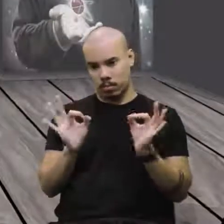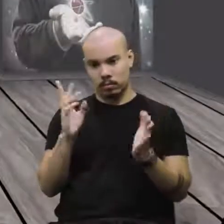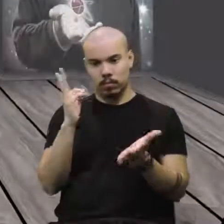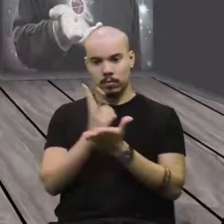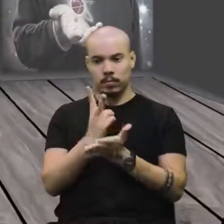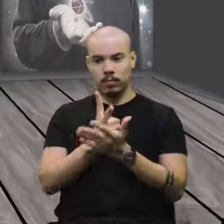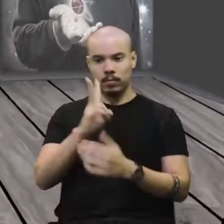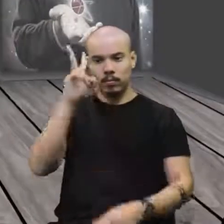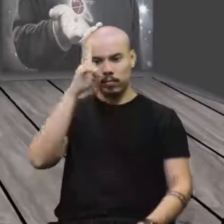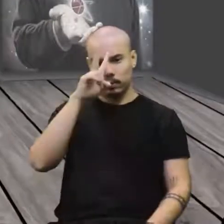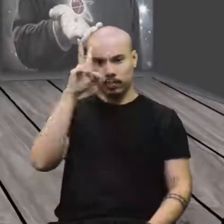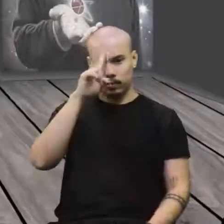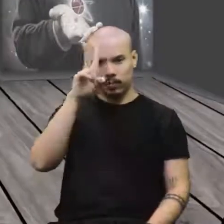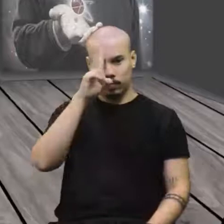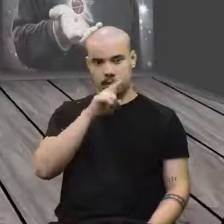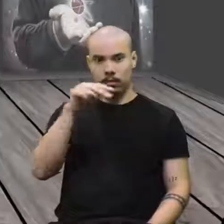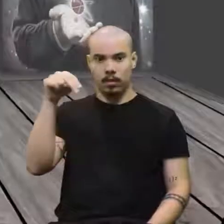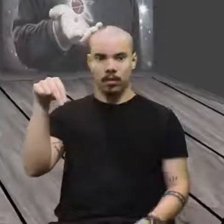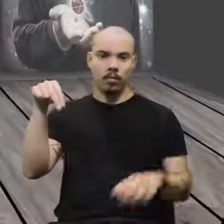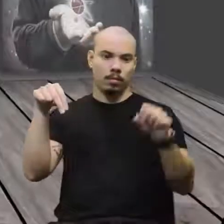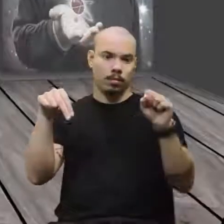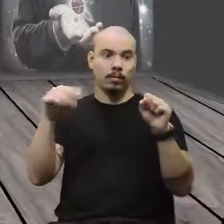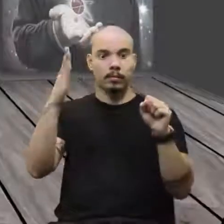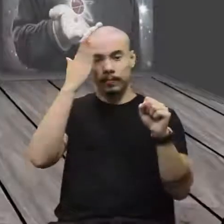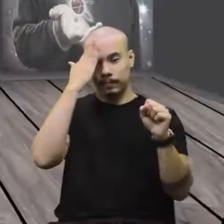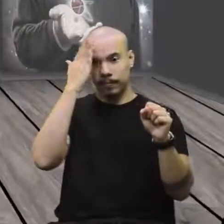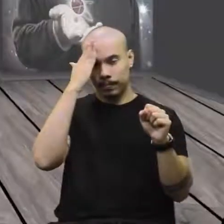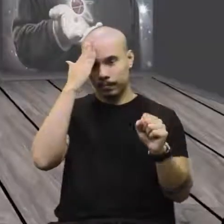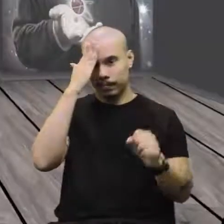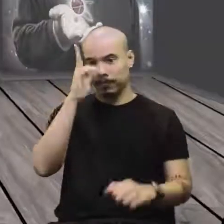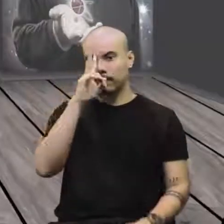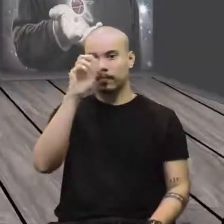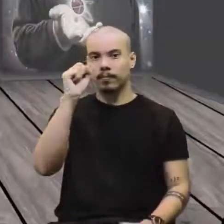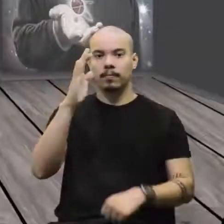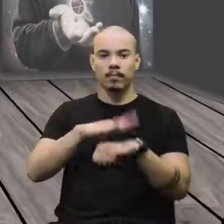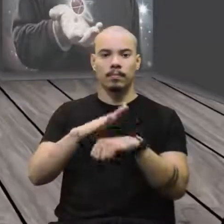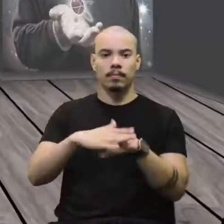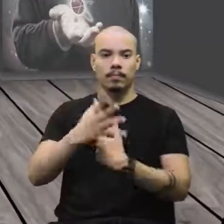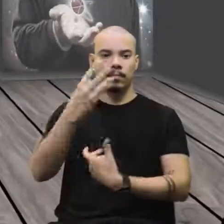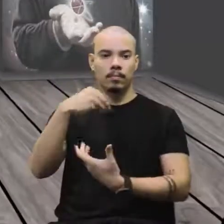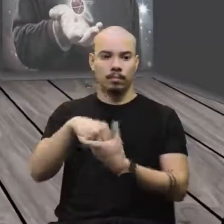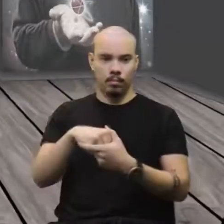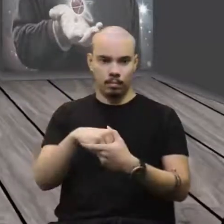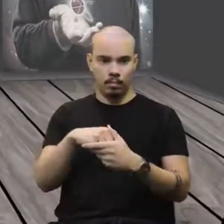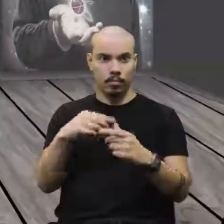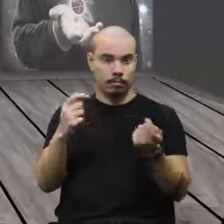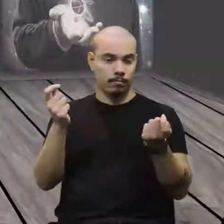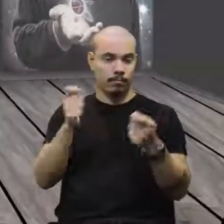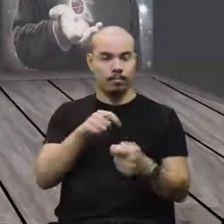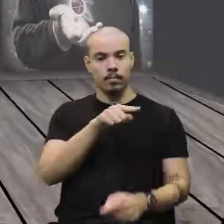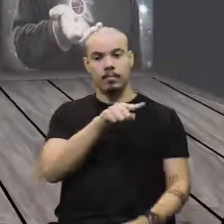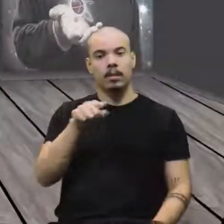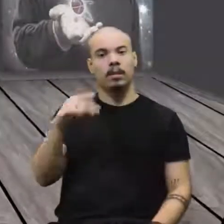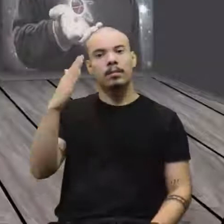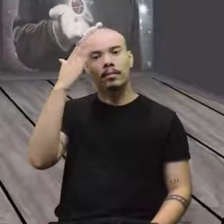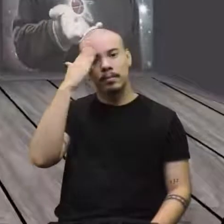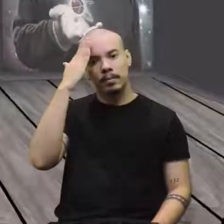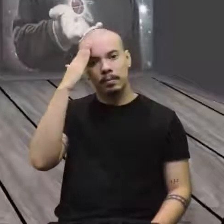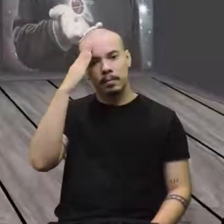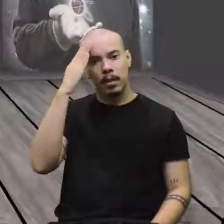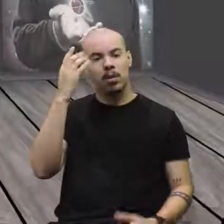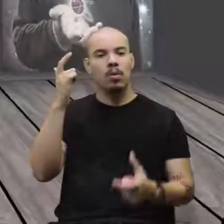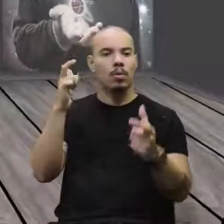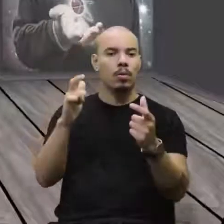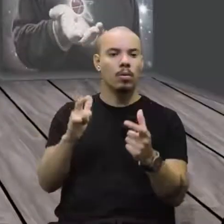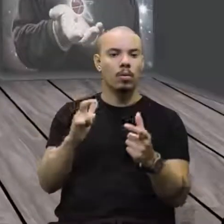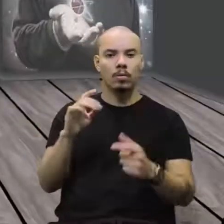lembrando que sai do norte para o sul, né? Então, sabendo a força magnética como ela atua dentro do condutor, aí você vai saber. Saiu, tá passando